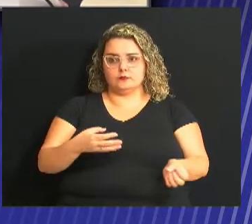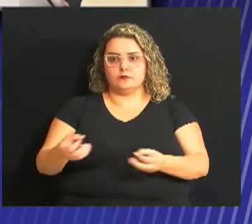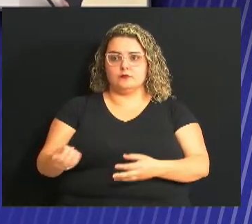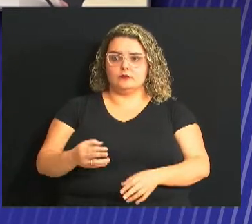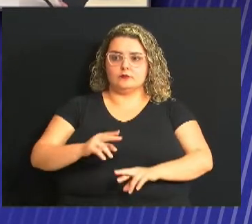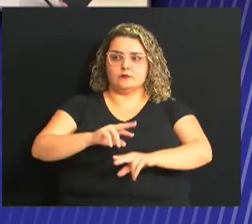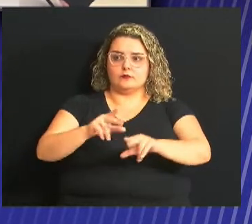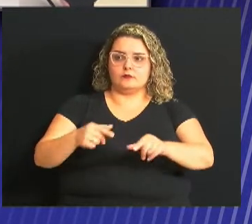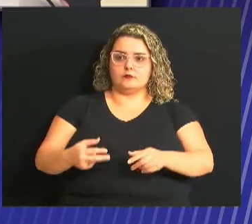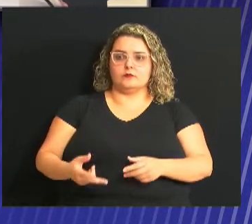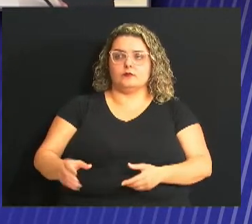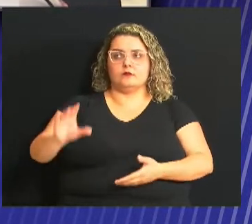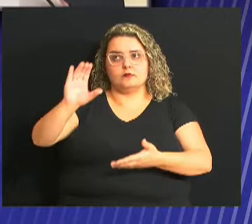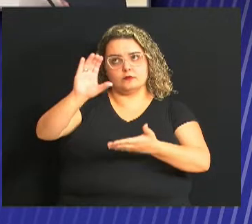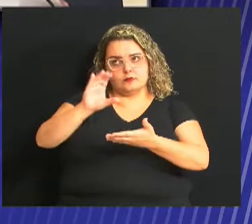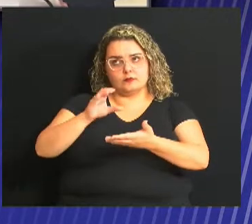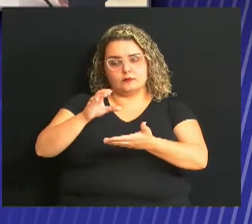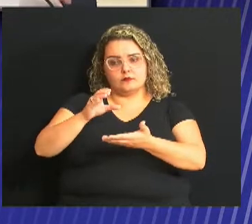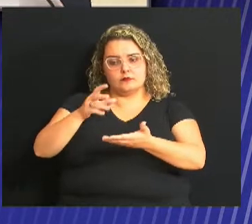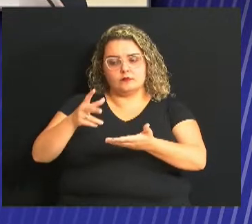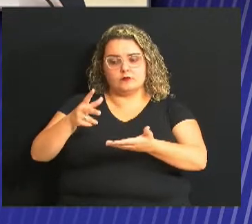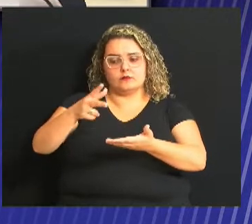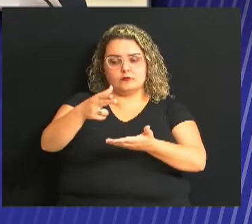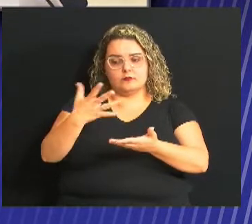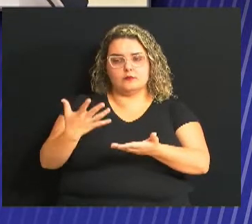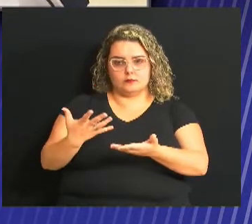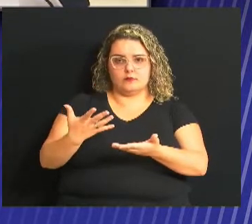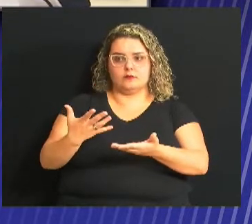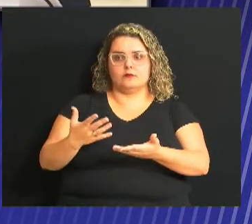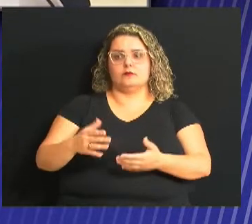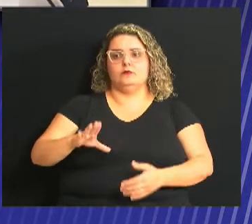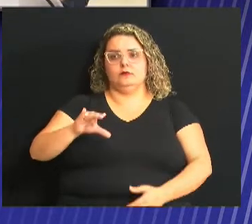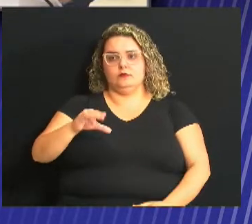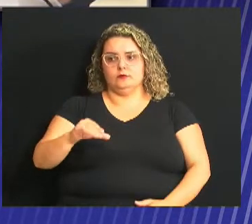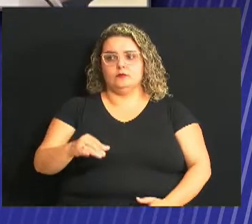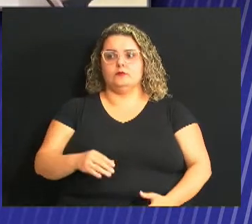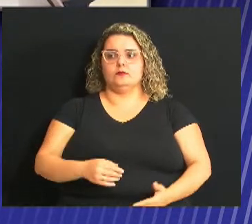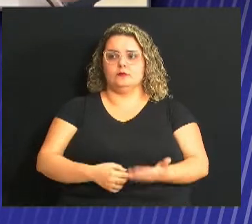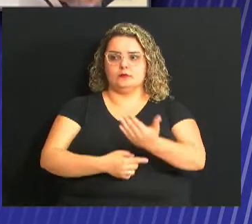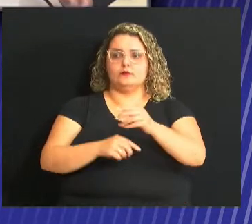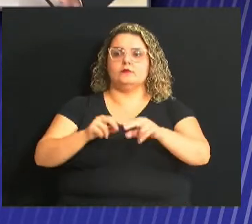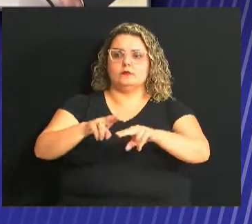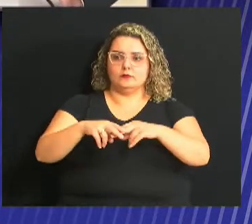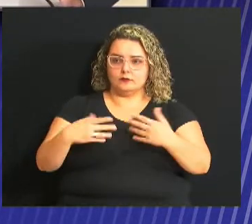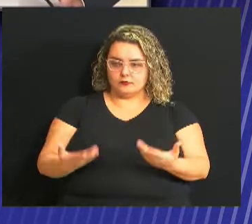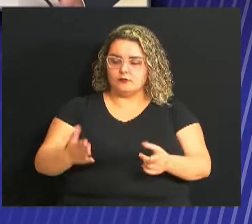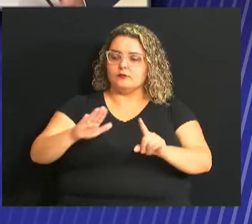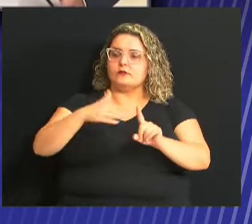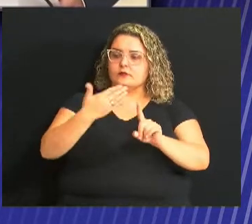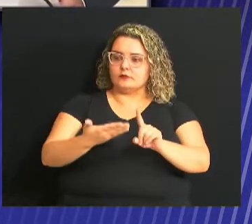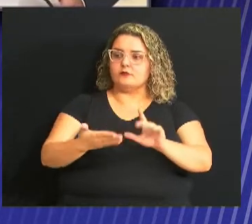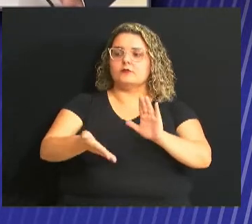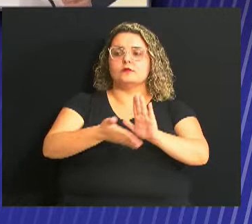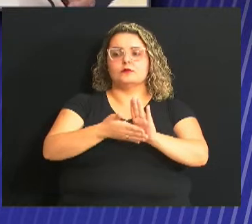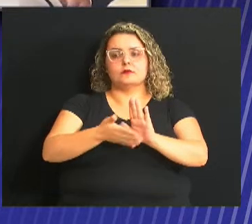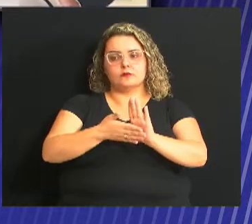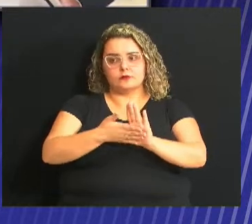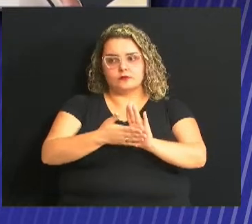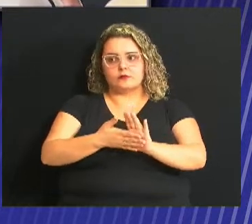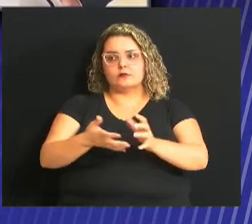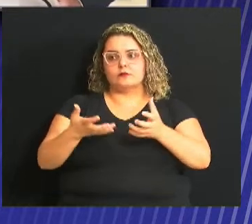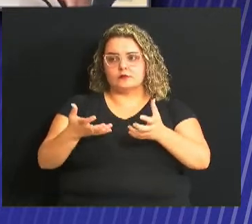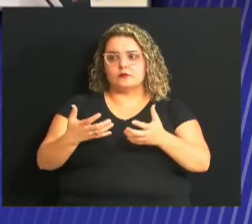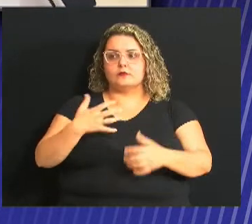inúmeros cortes na educação, na ciência e na tecnologia. Então, era isso, por isso que essa homenagem foi proposta, e eu quero,